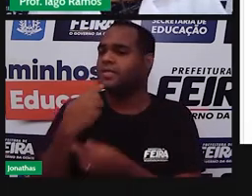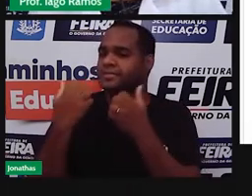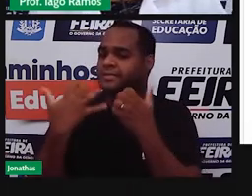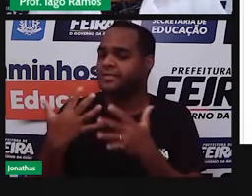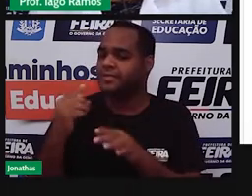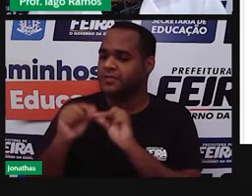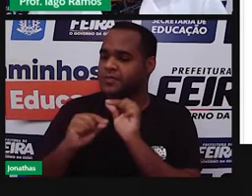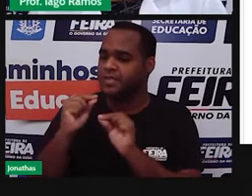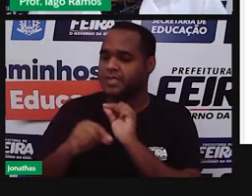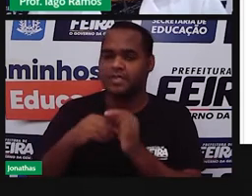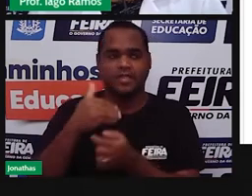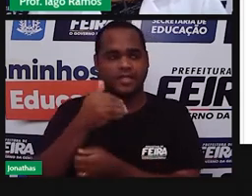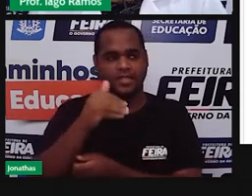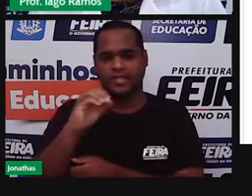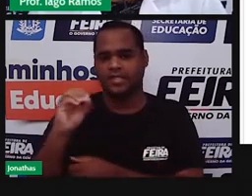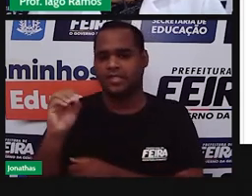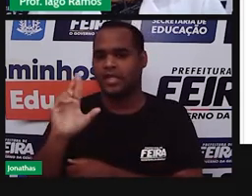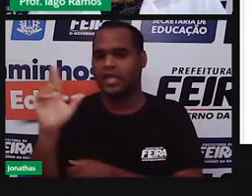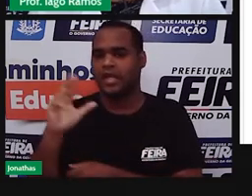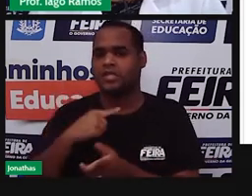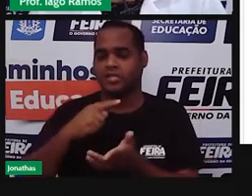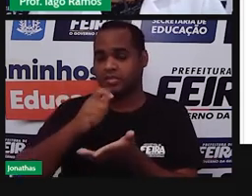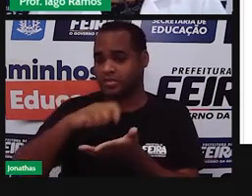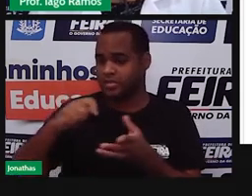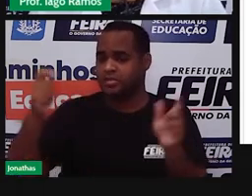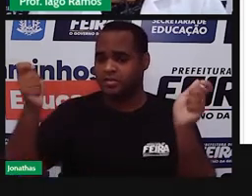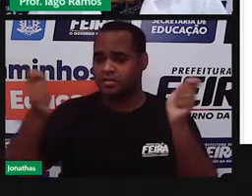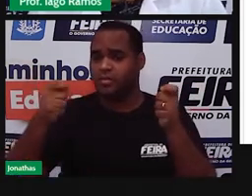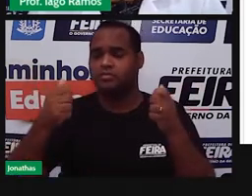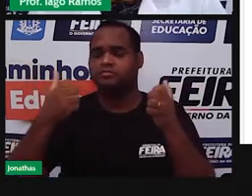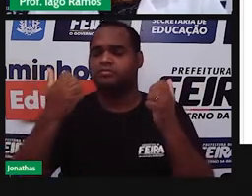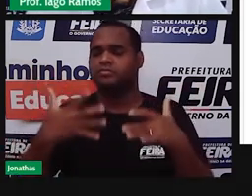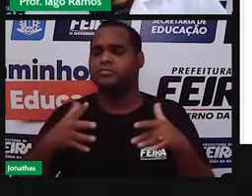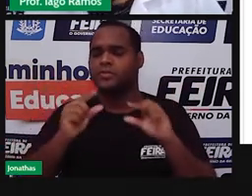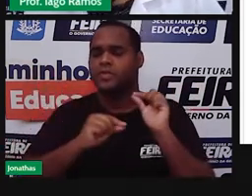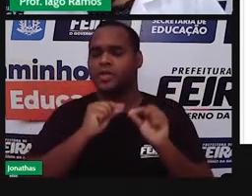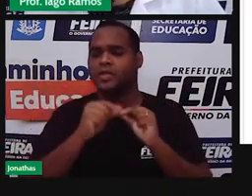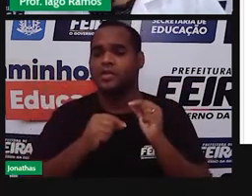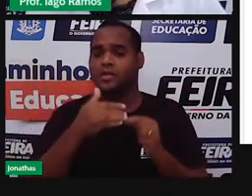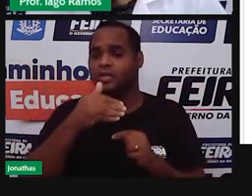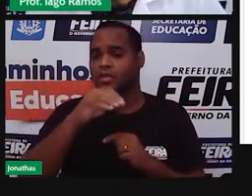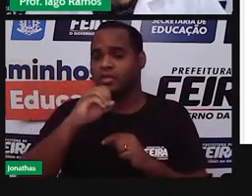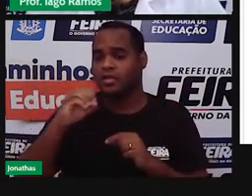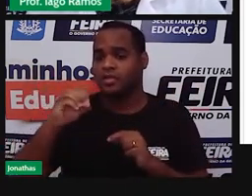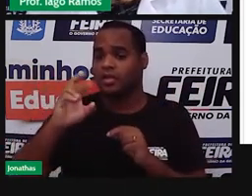Esses R$ 100, a gente já pode escrever assim, ó. Menos 100.